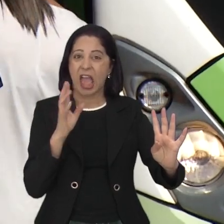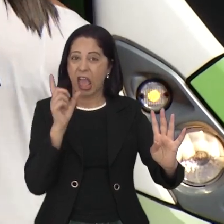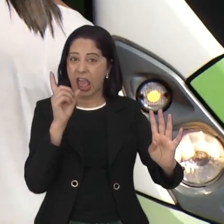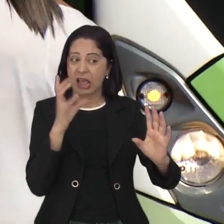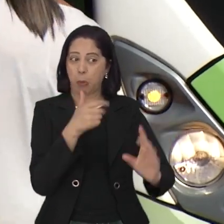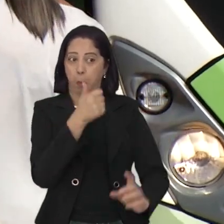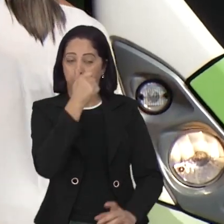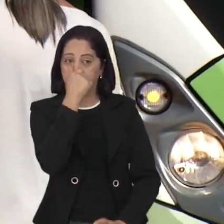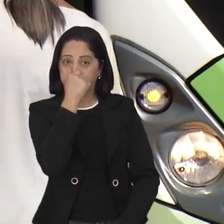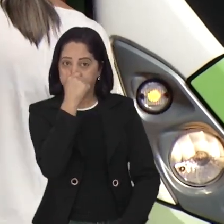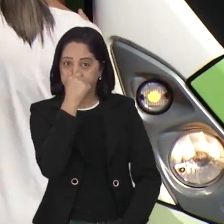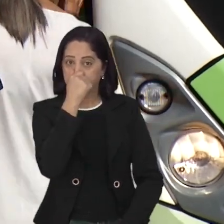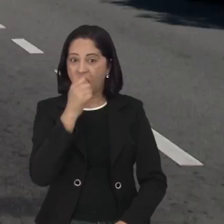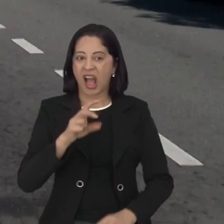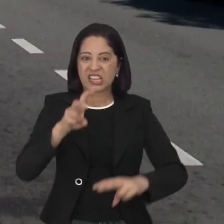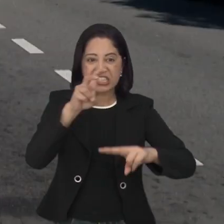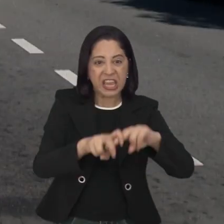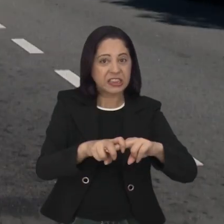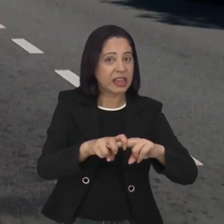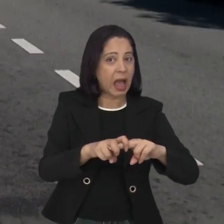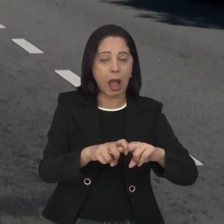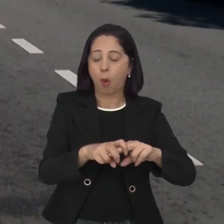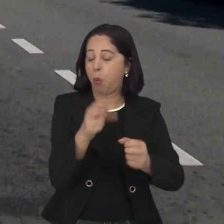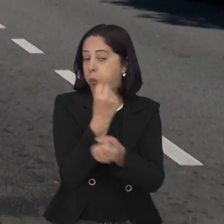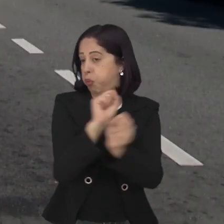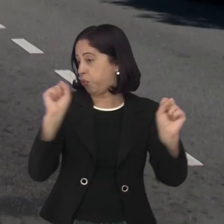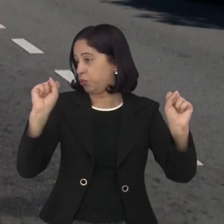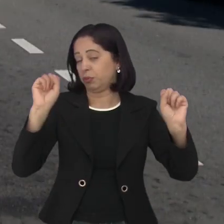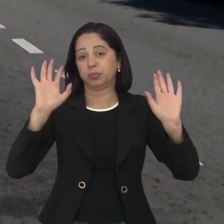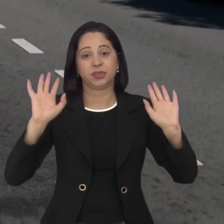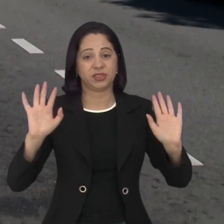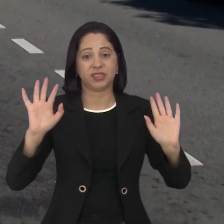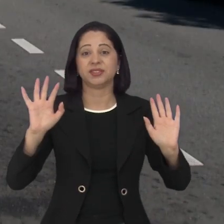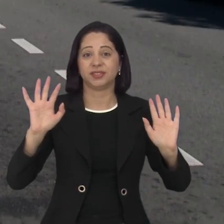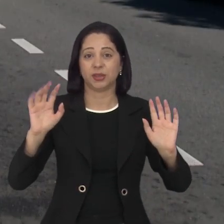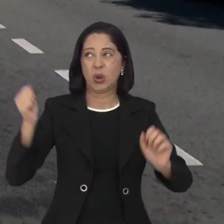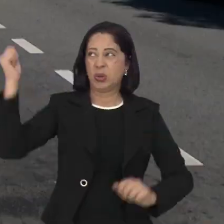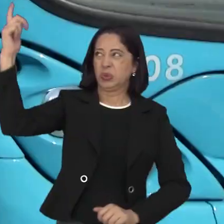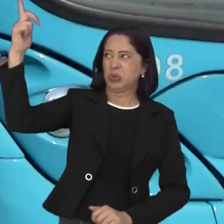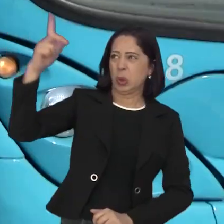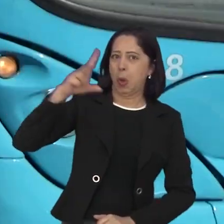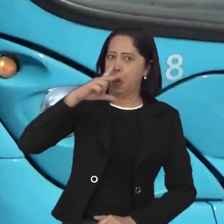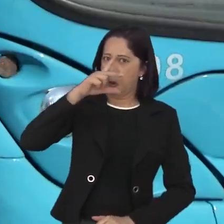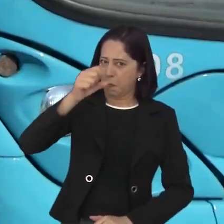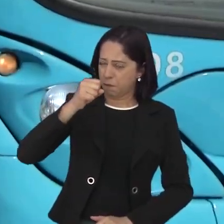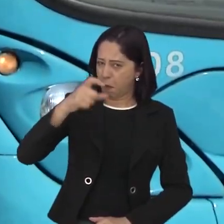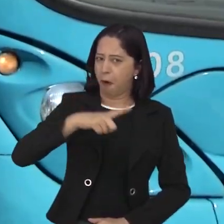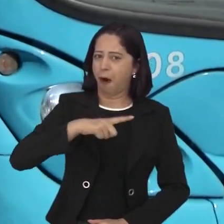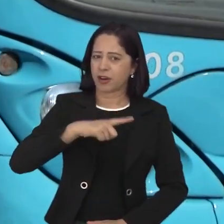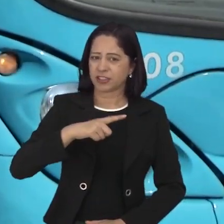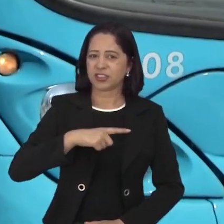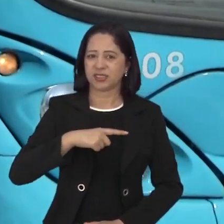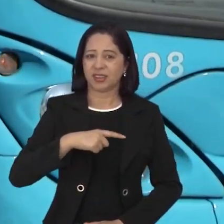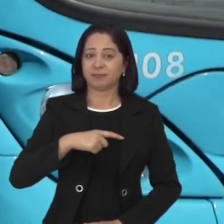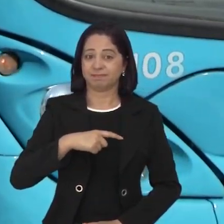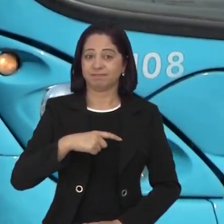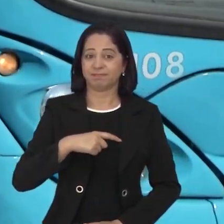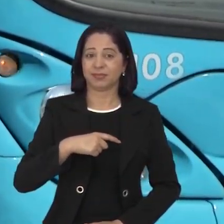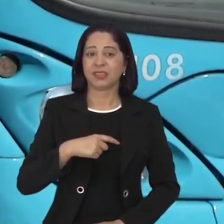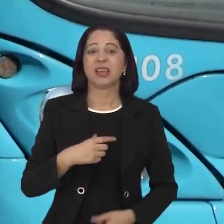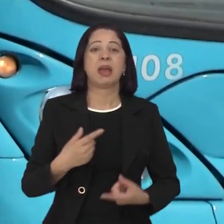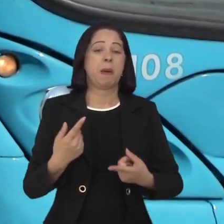um espaço vazio para se sentar conseguir uma sombrinha então nem se fala até a percepção do tempo pode